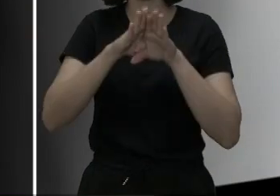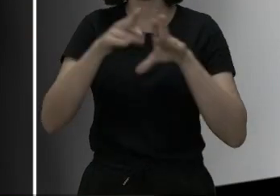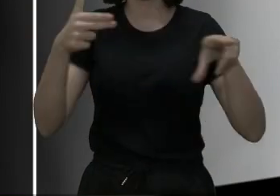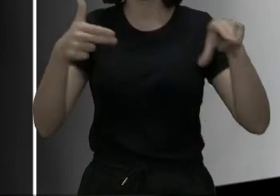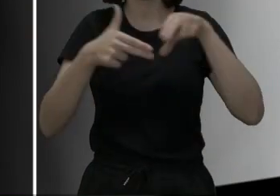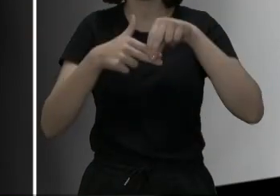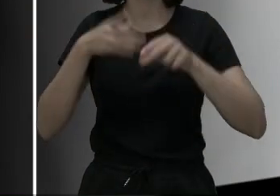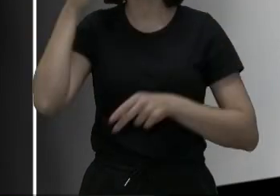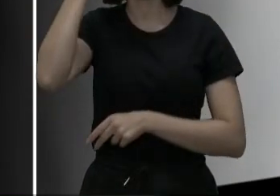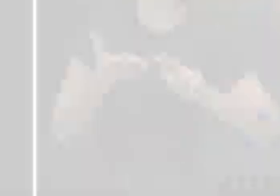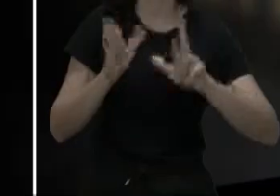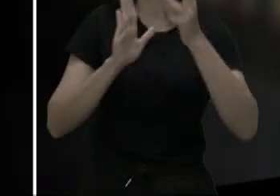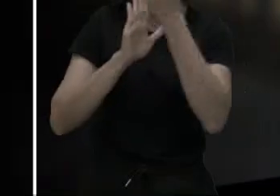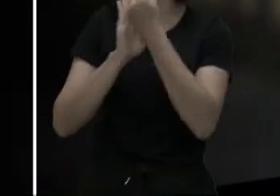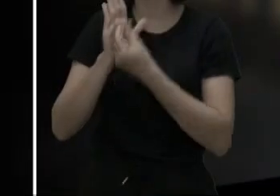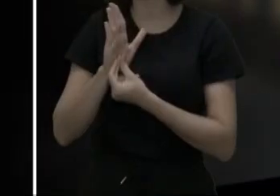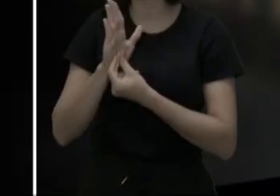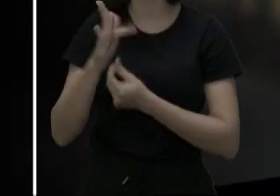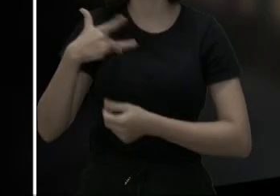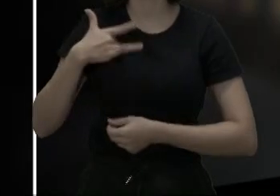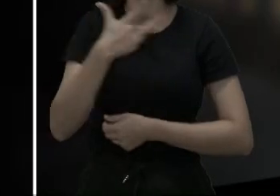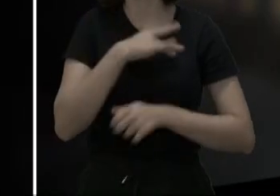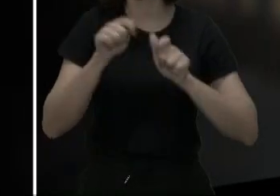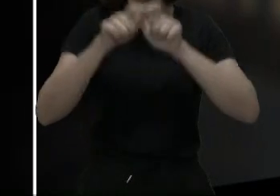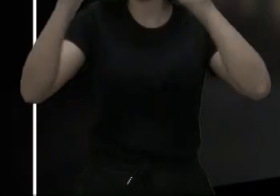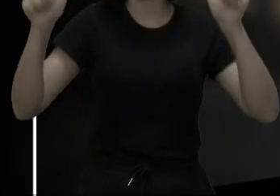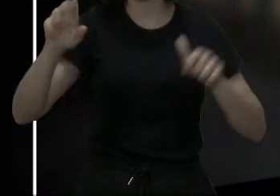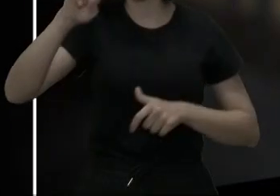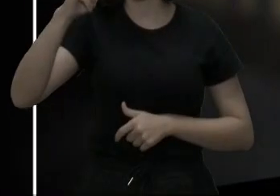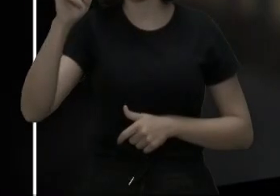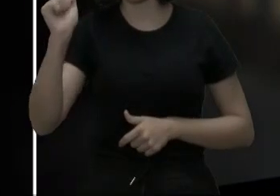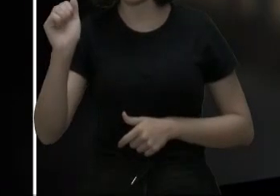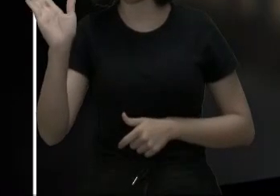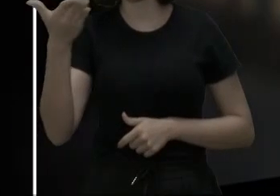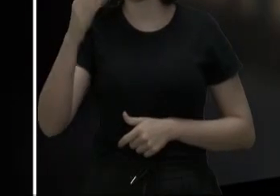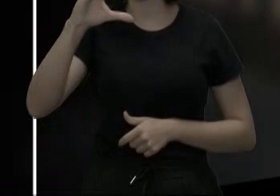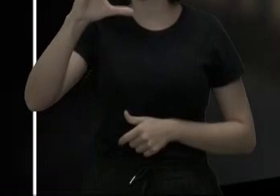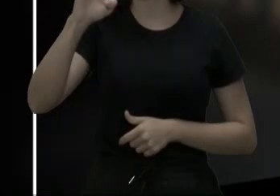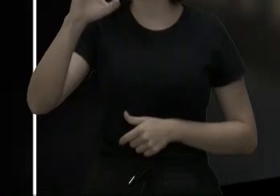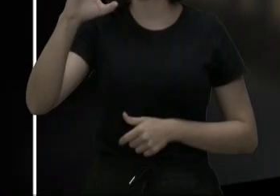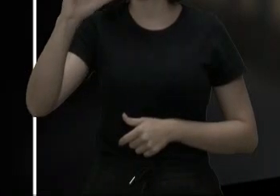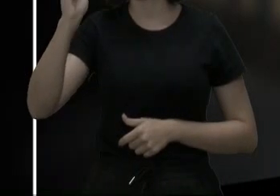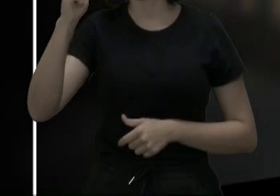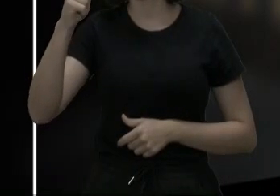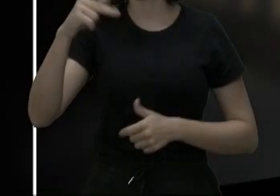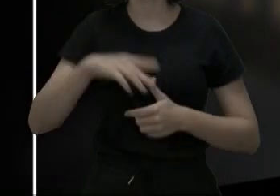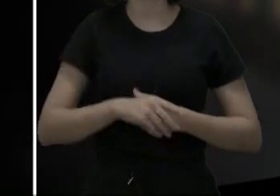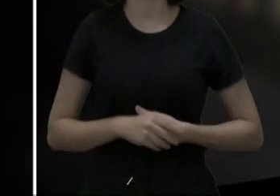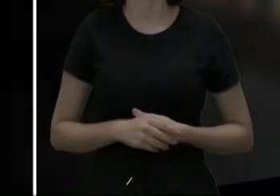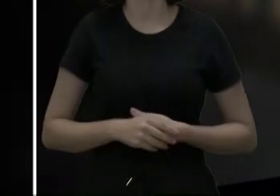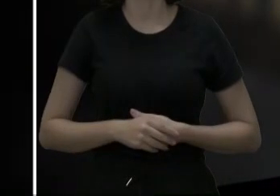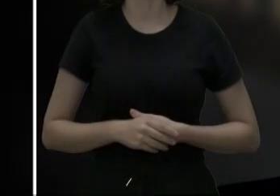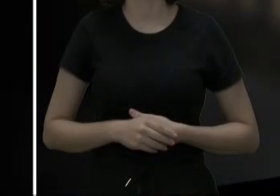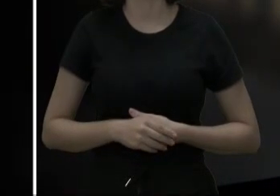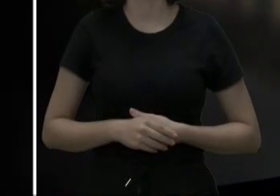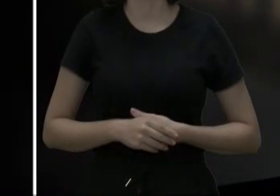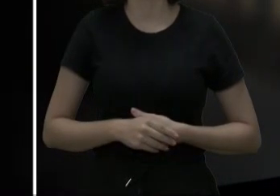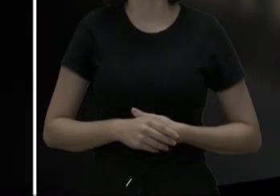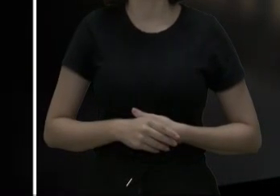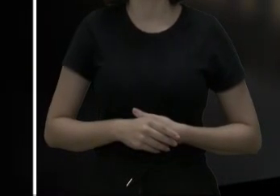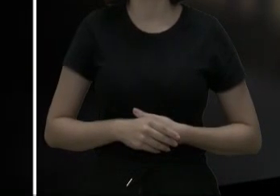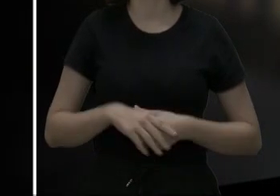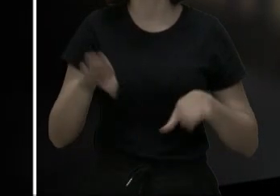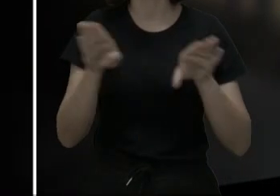deputados federais e estaduais. A ampliação da UPA Secap foi feita com emenda nossa também. Pode passar a próxima imagem aí.